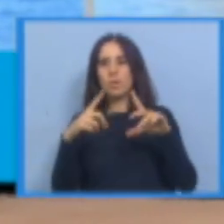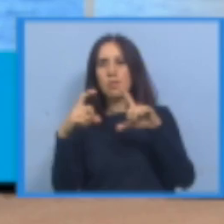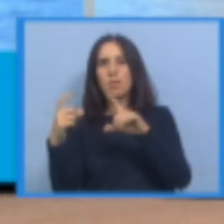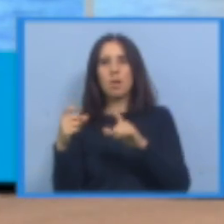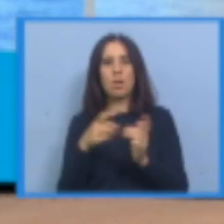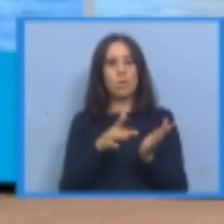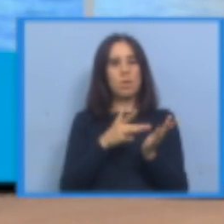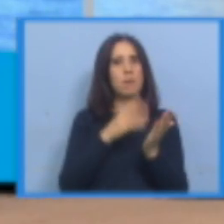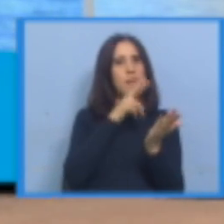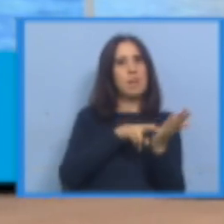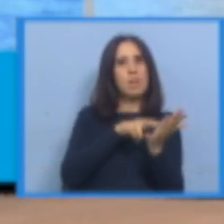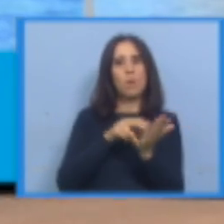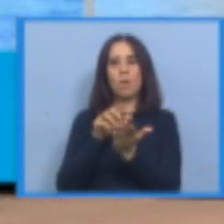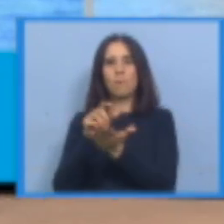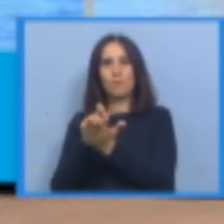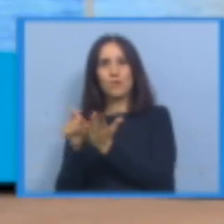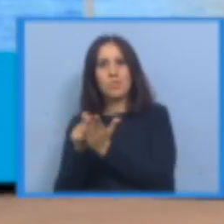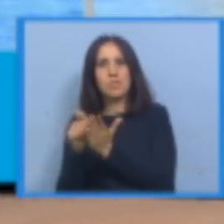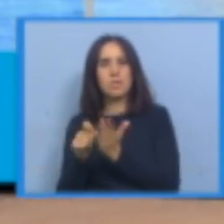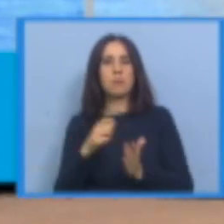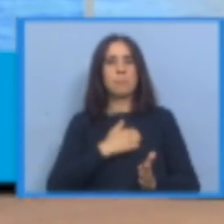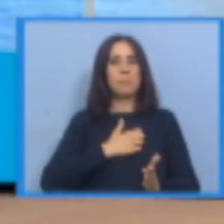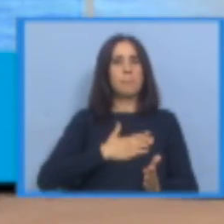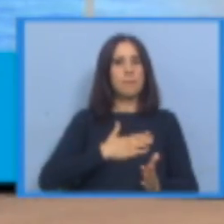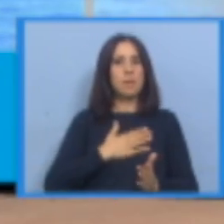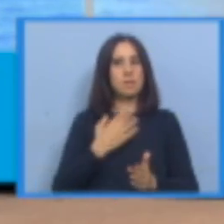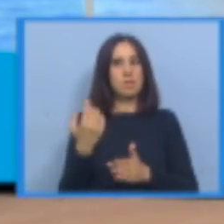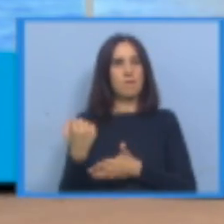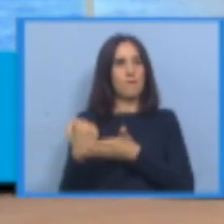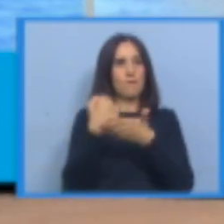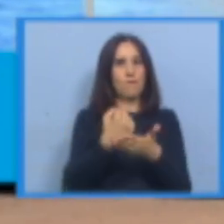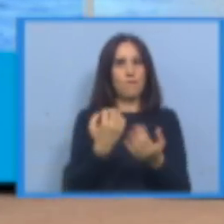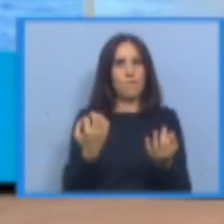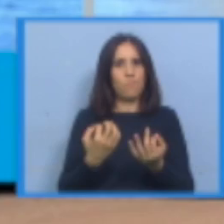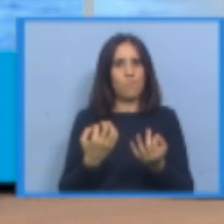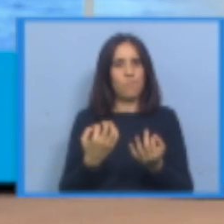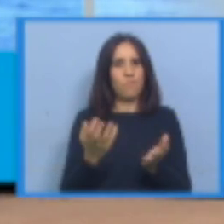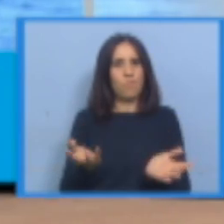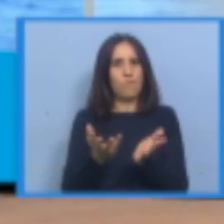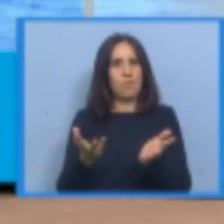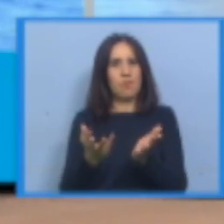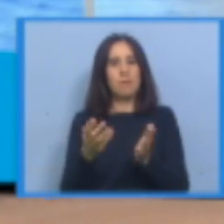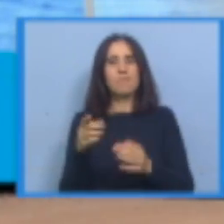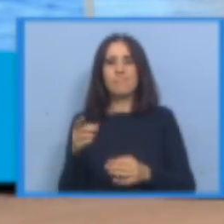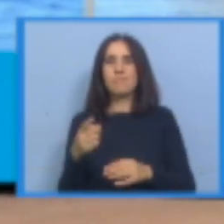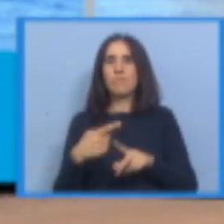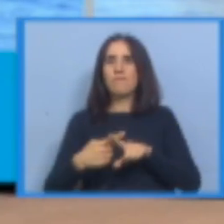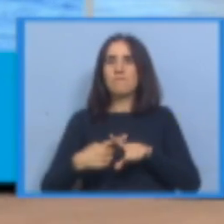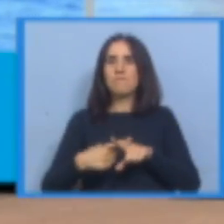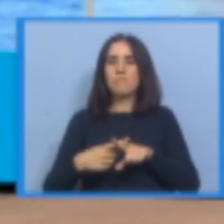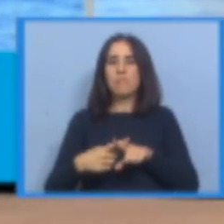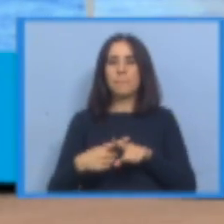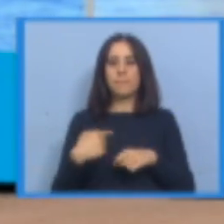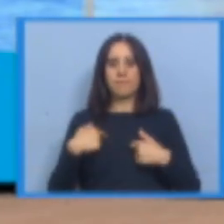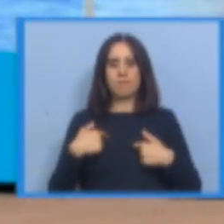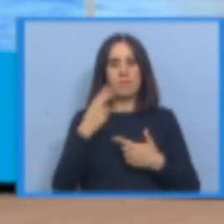liam ou produziam, nas empresas artísticas que financiaram. Além de que isso também é mais agradável para o leitor, que